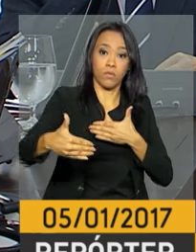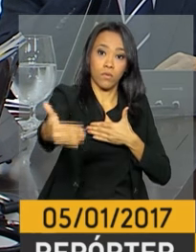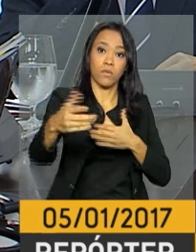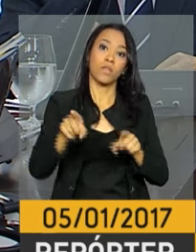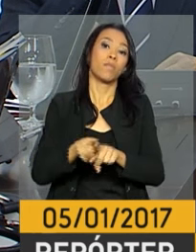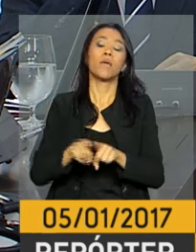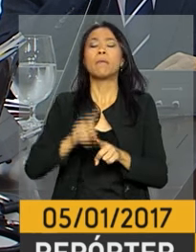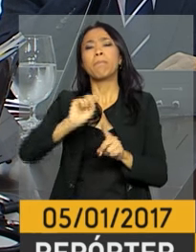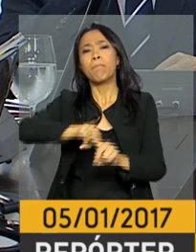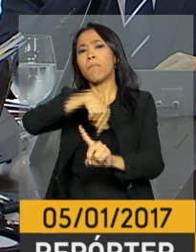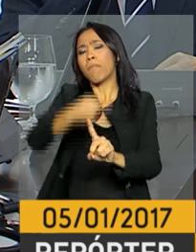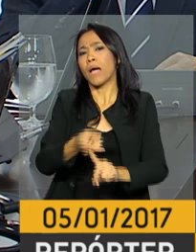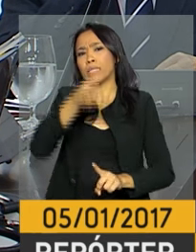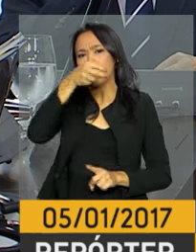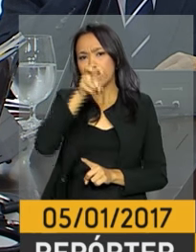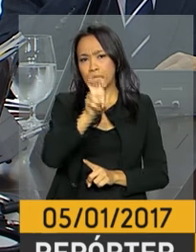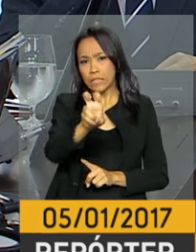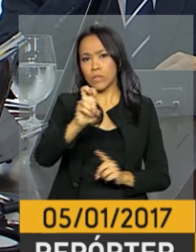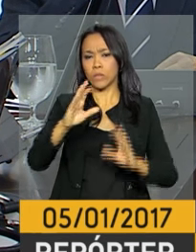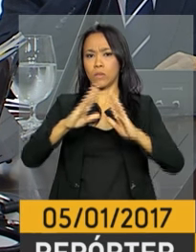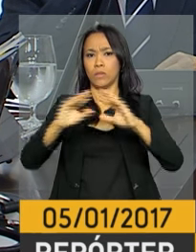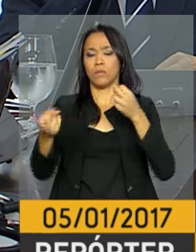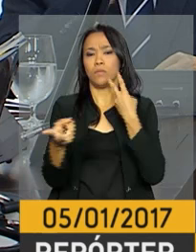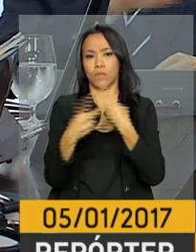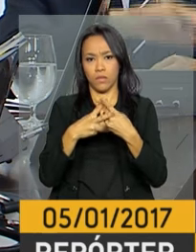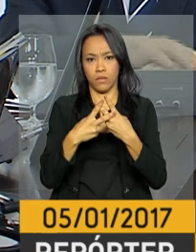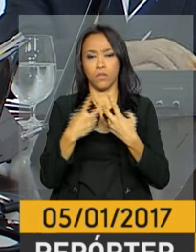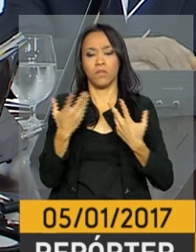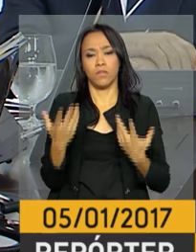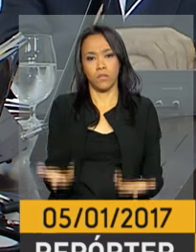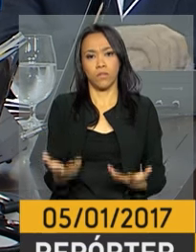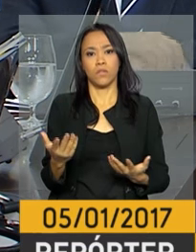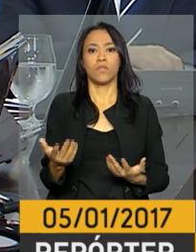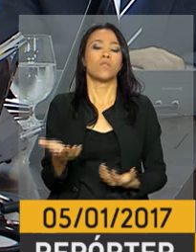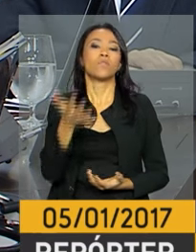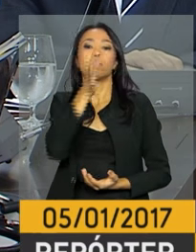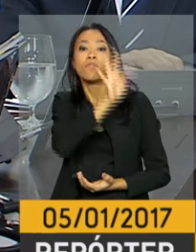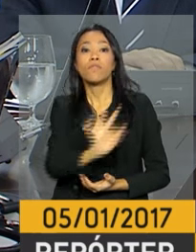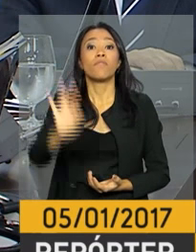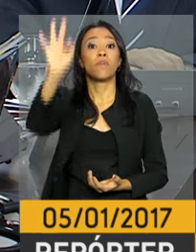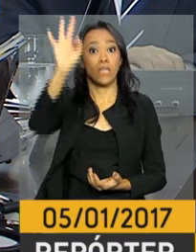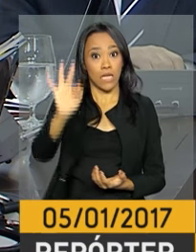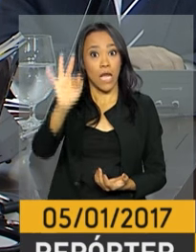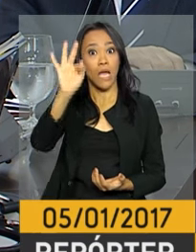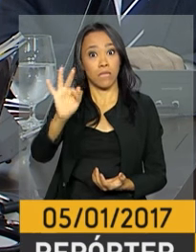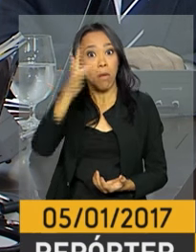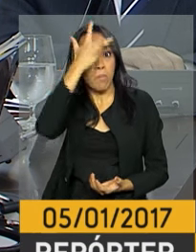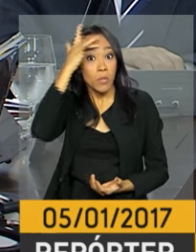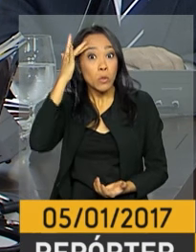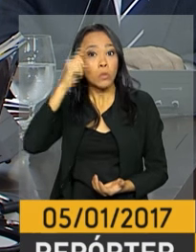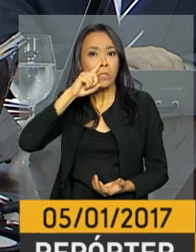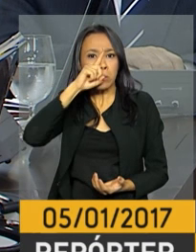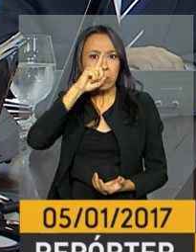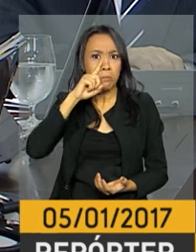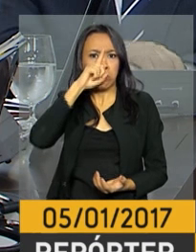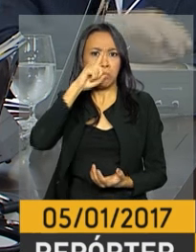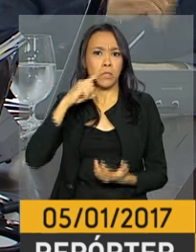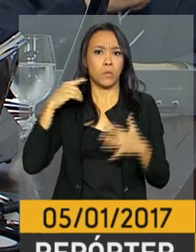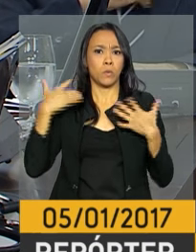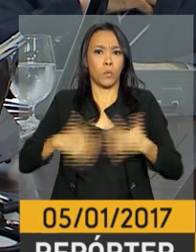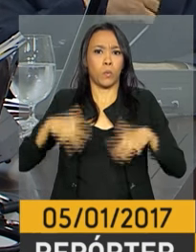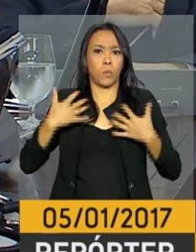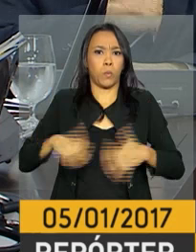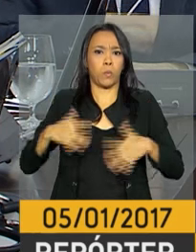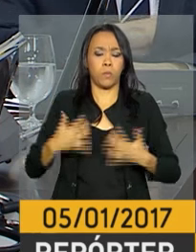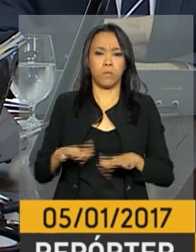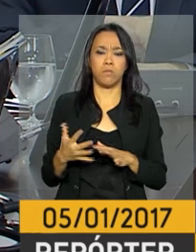de mais cinco presídios federais para lideranças de alta periculosidade na verdade a ideia